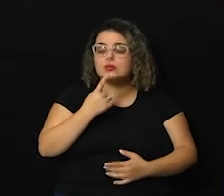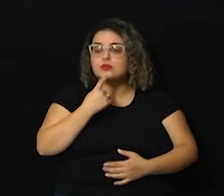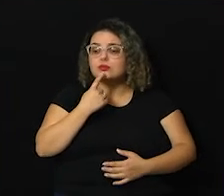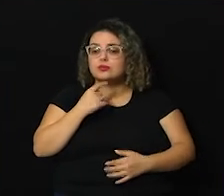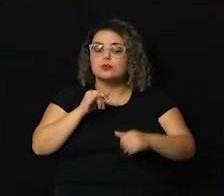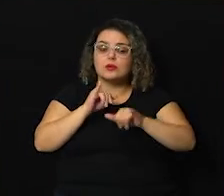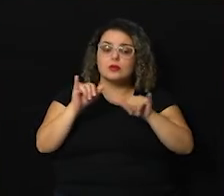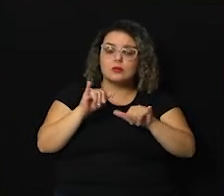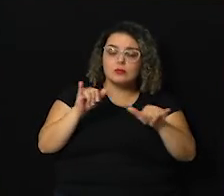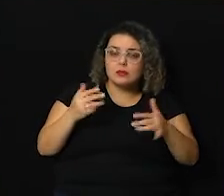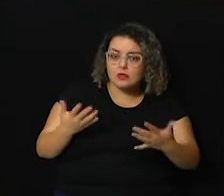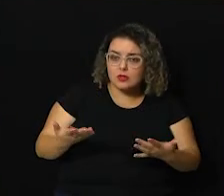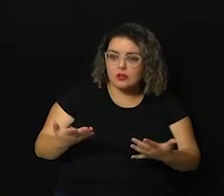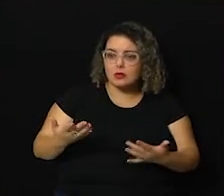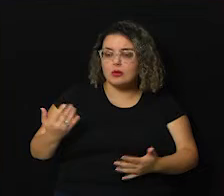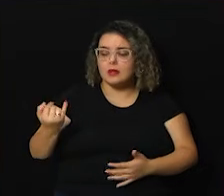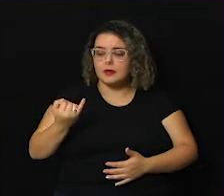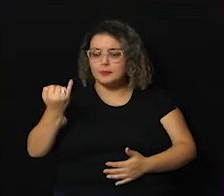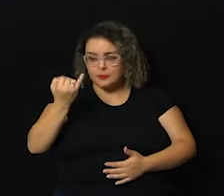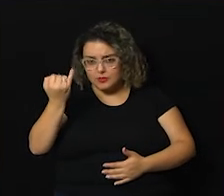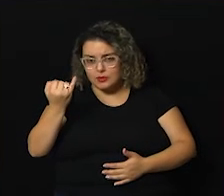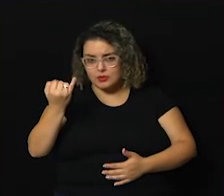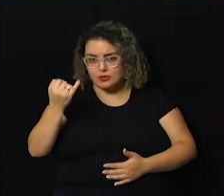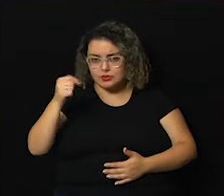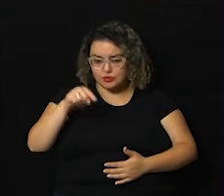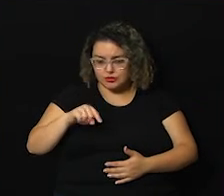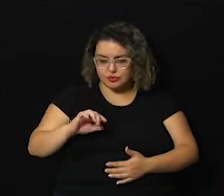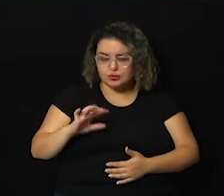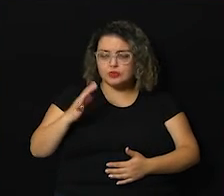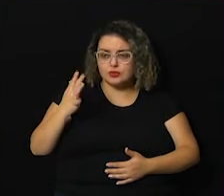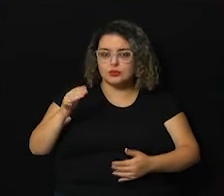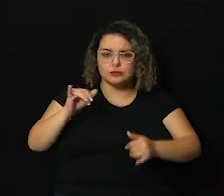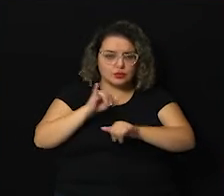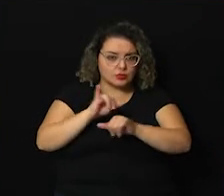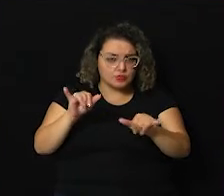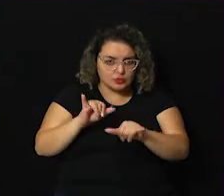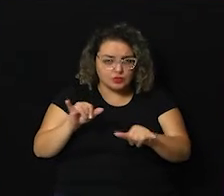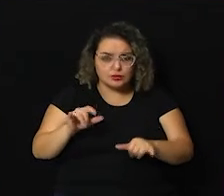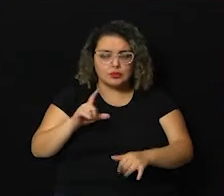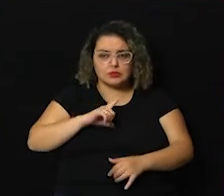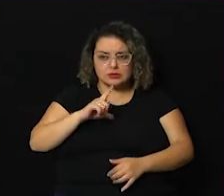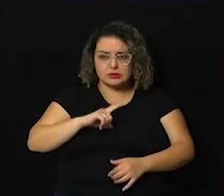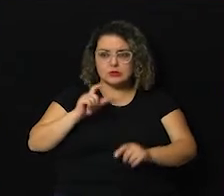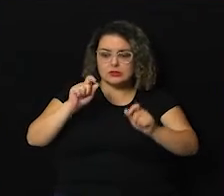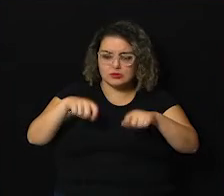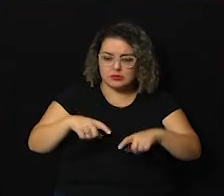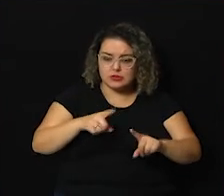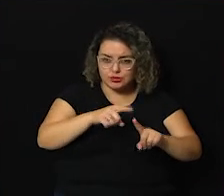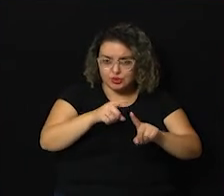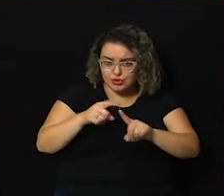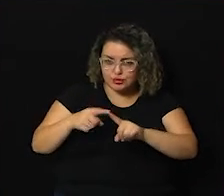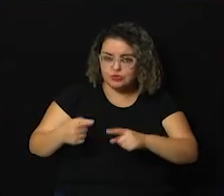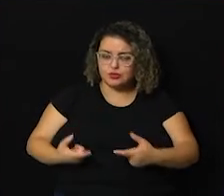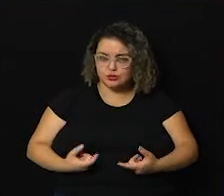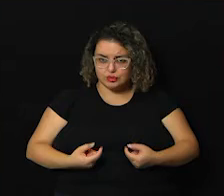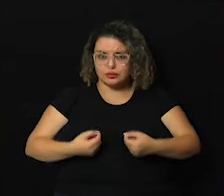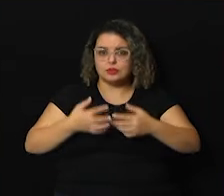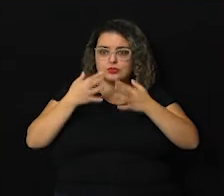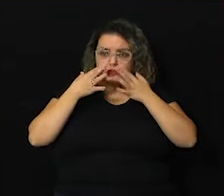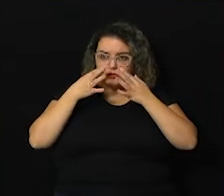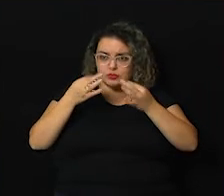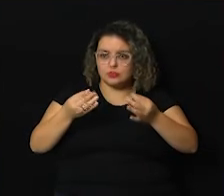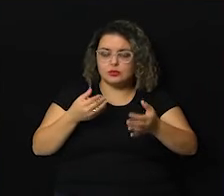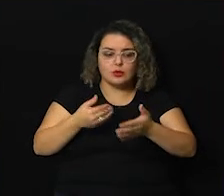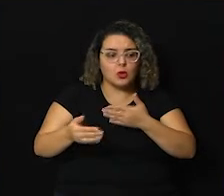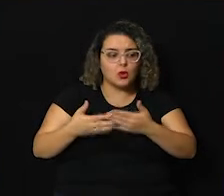campanhas são realizadas. É bem importante que isso aconteça, alertar, falar que existe esse tipo de câncer, que a pessoa deve ficar